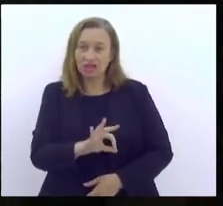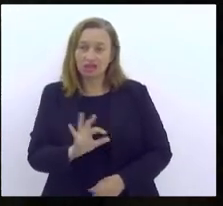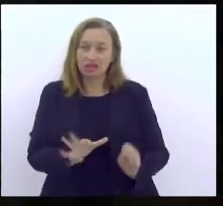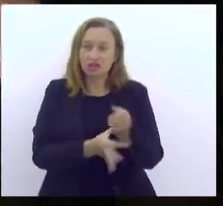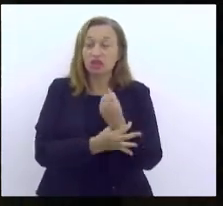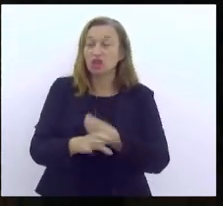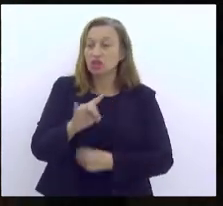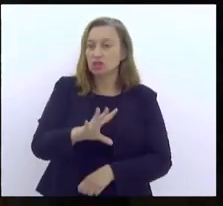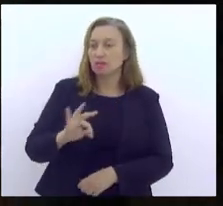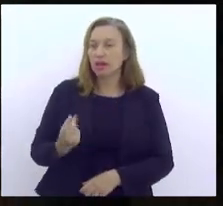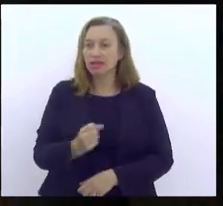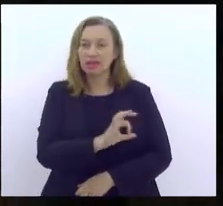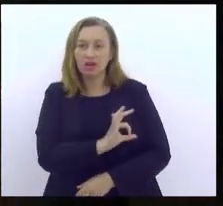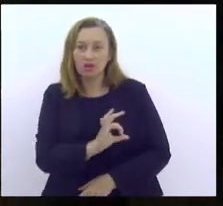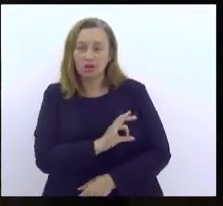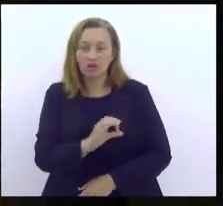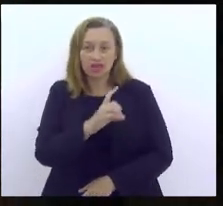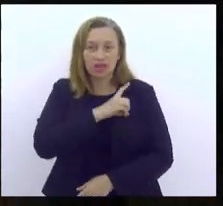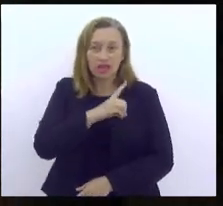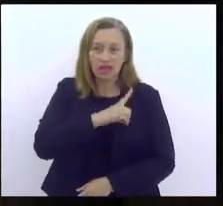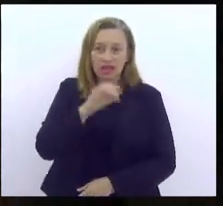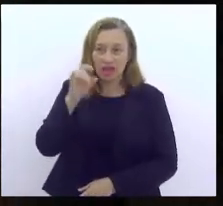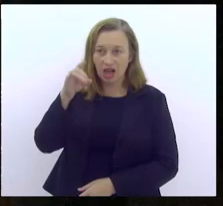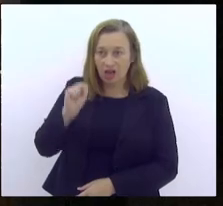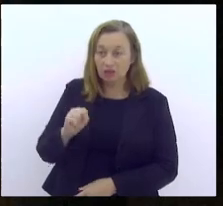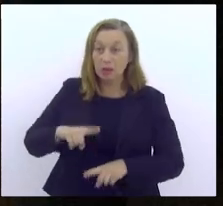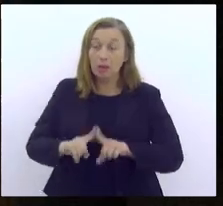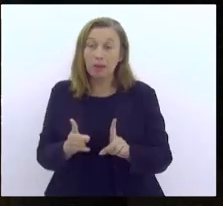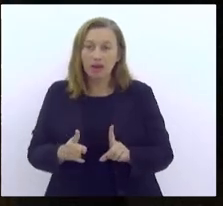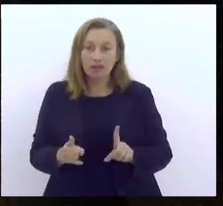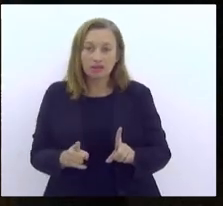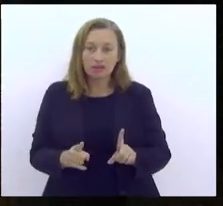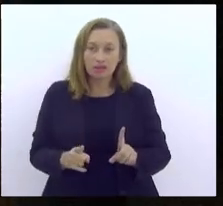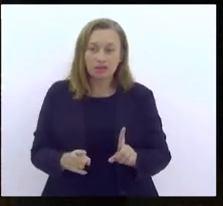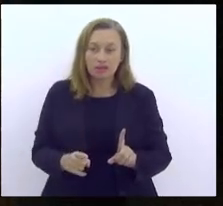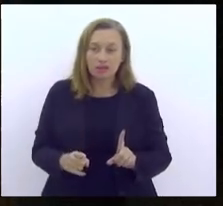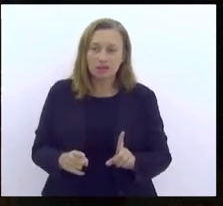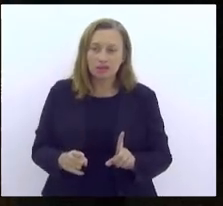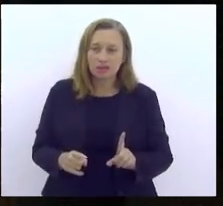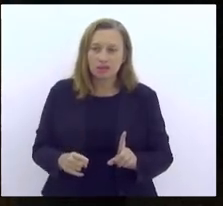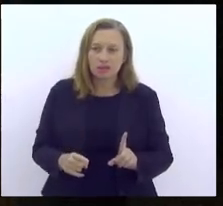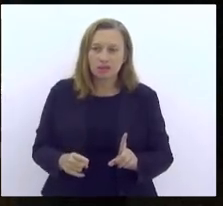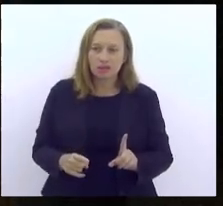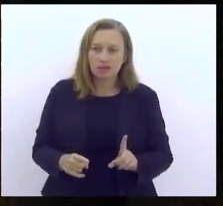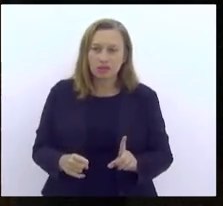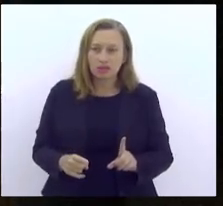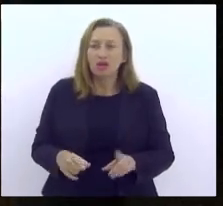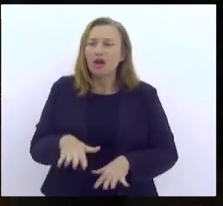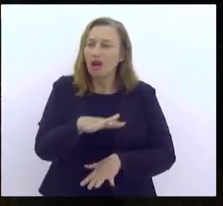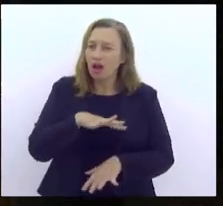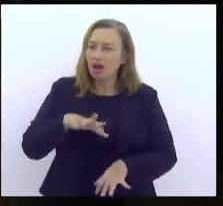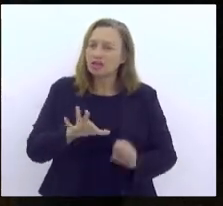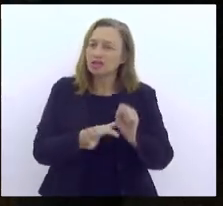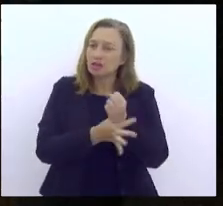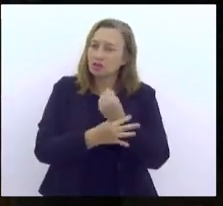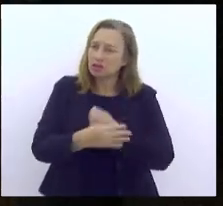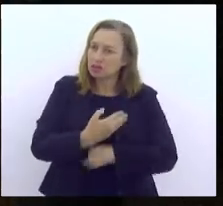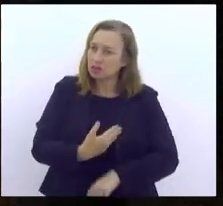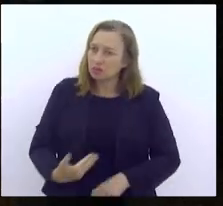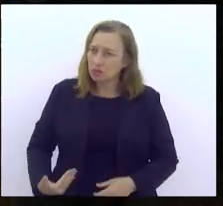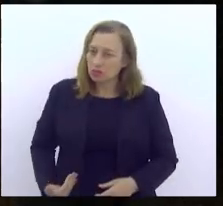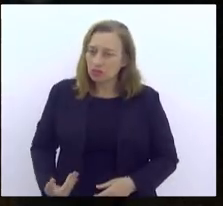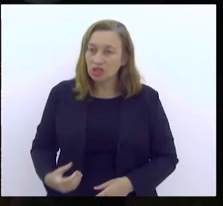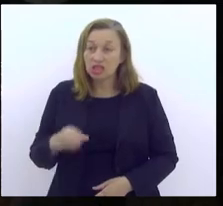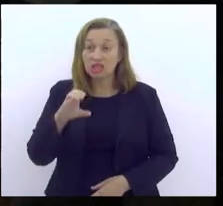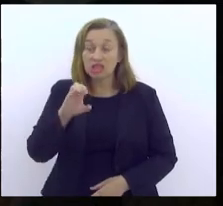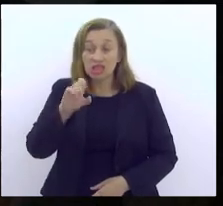aqui, delegado Carlos Augusto? Eu não sou, mas é humanamente possível. O setor de segurança, tanto da